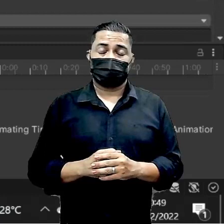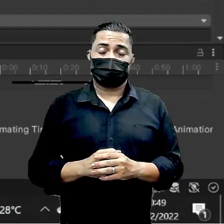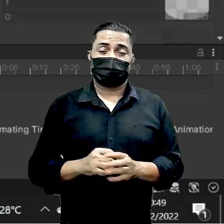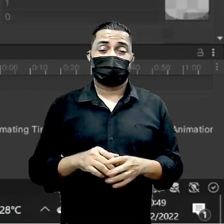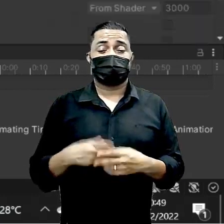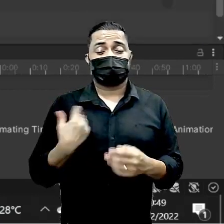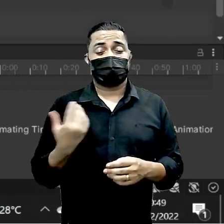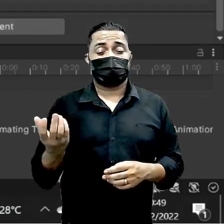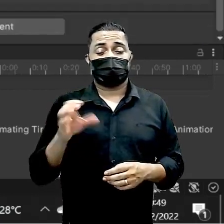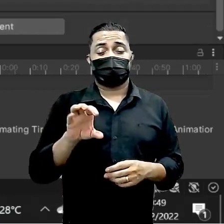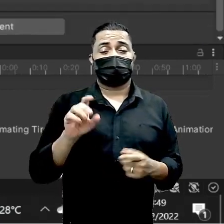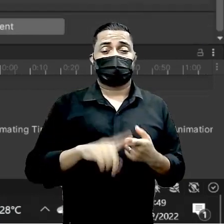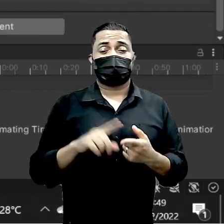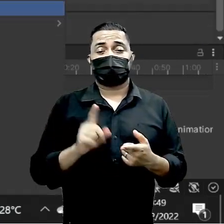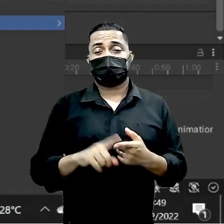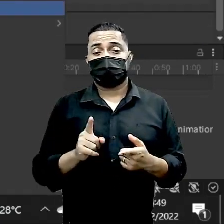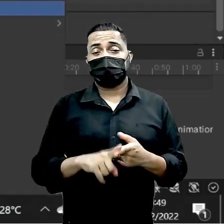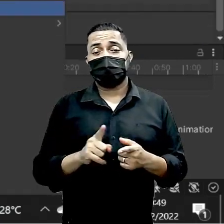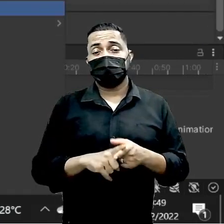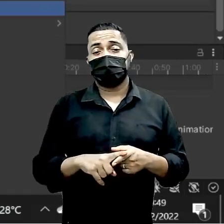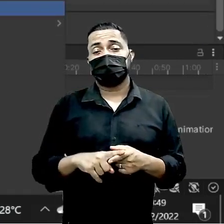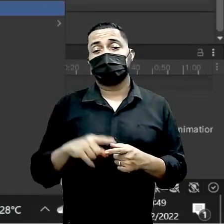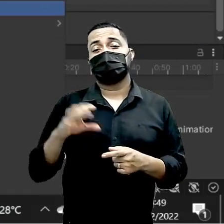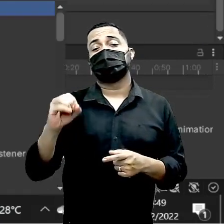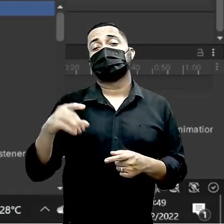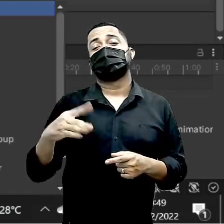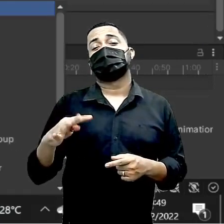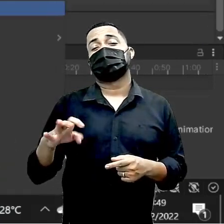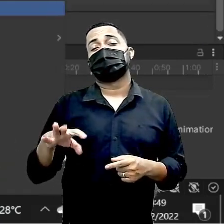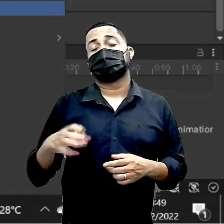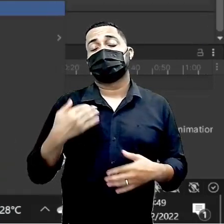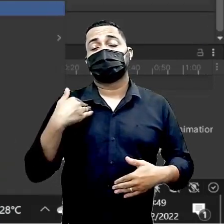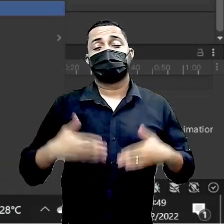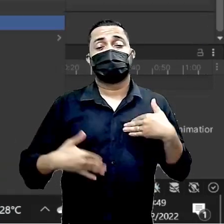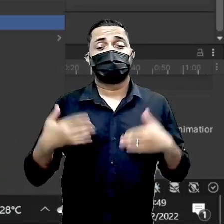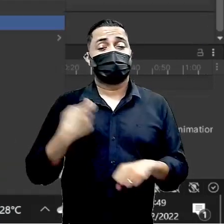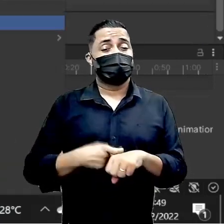E vou aplicar também nessa cápsula um componente de corpo rígido.